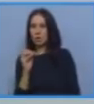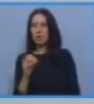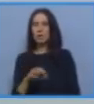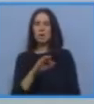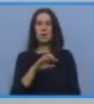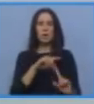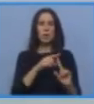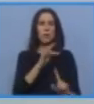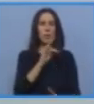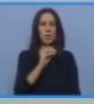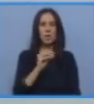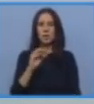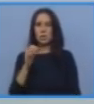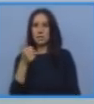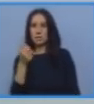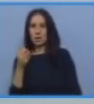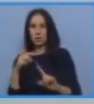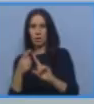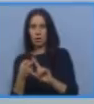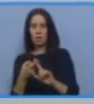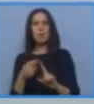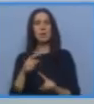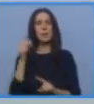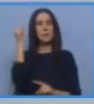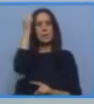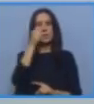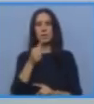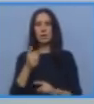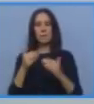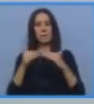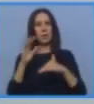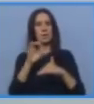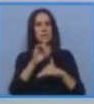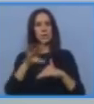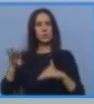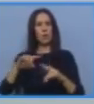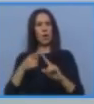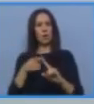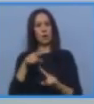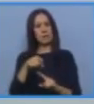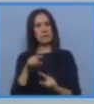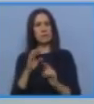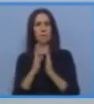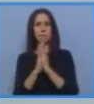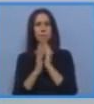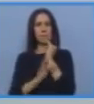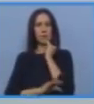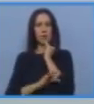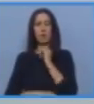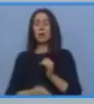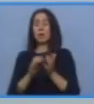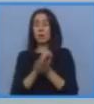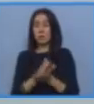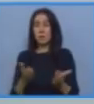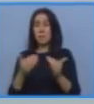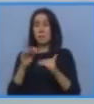40, 50, havia mais de 600 batizados por ano naquela paróquia. E casamentos